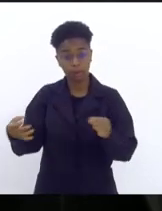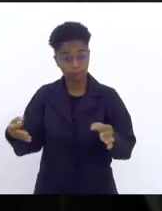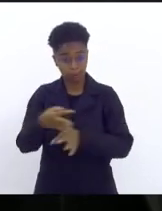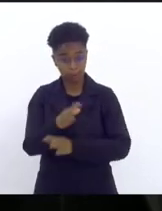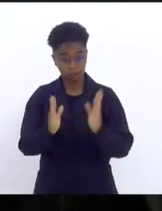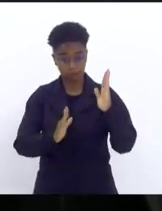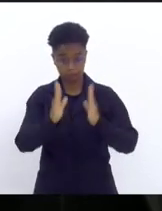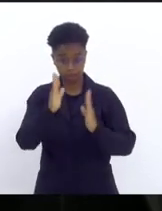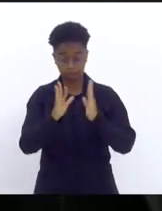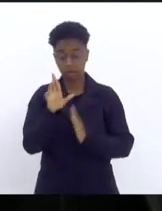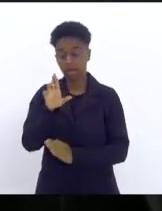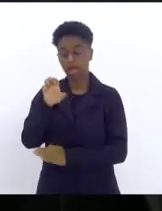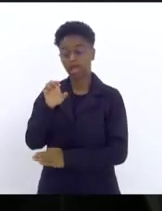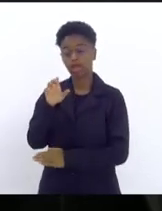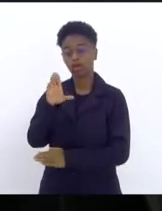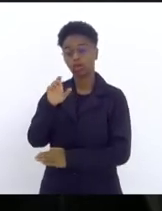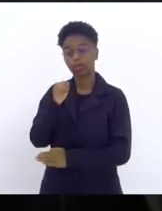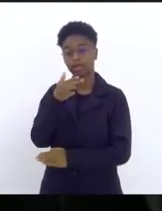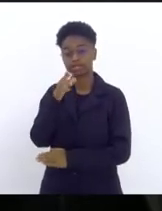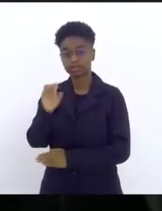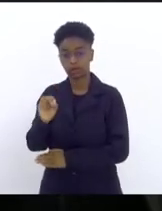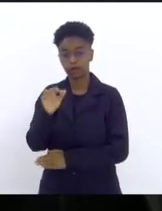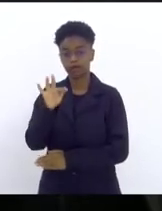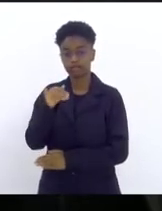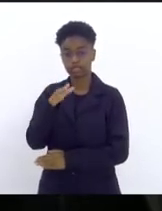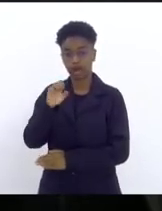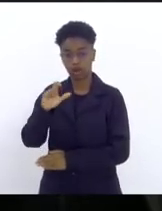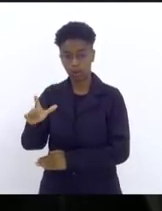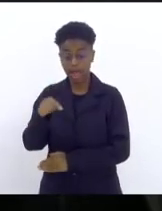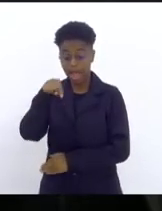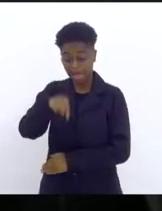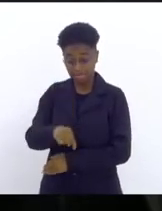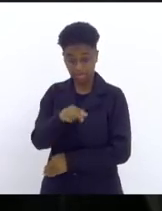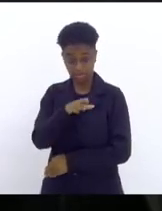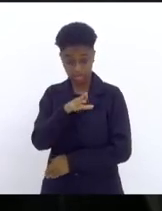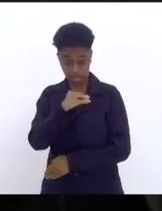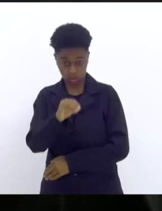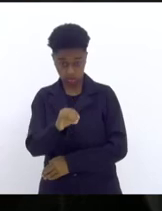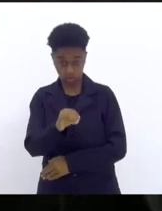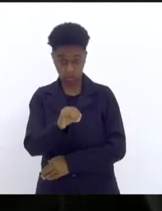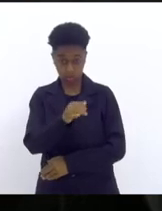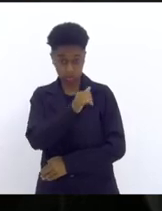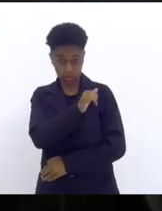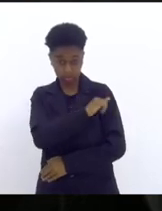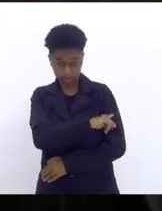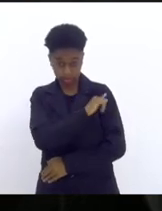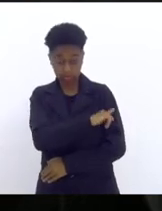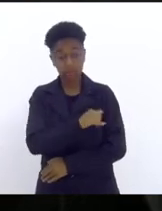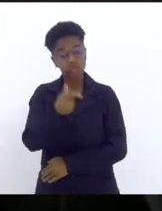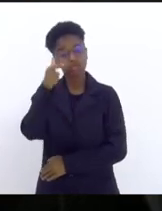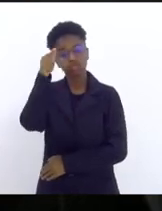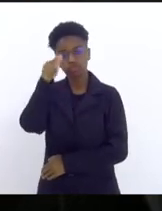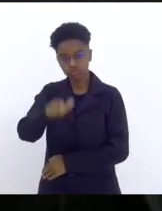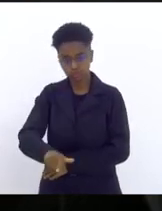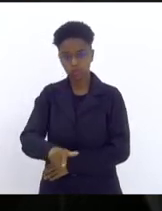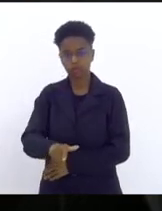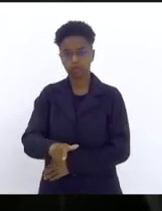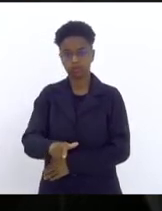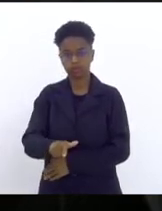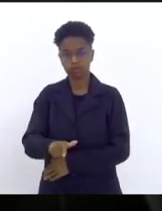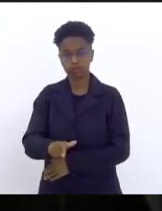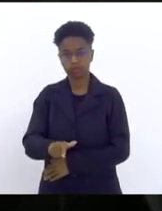recuperação fiscal o estado do Rio de Janeiro estará novamente de